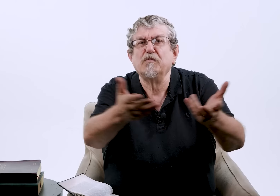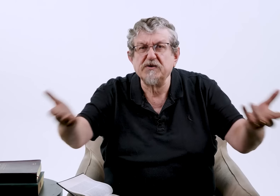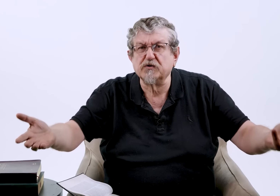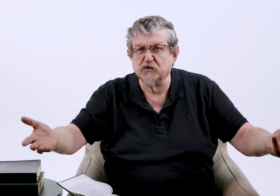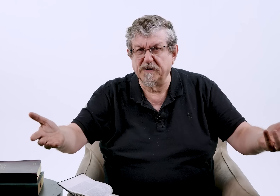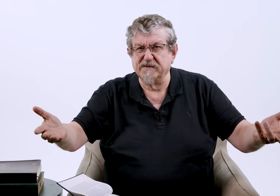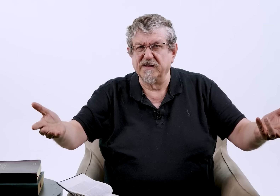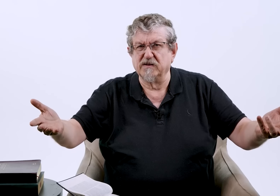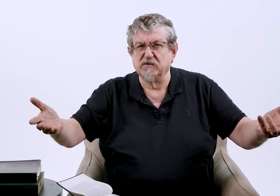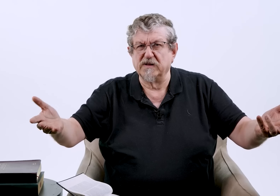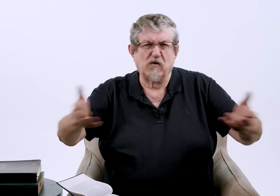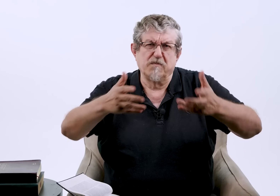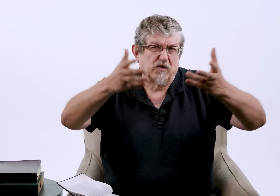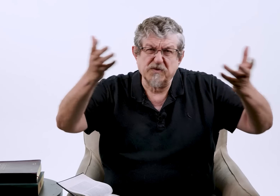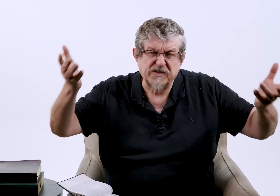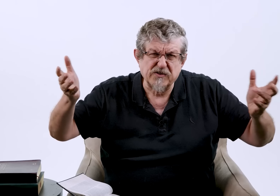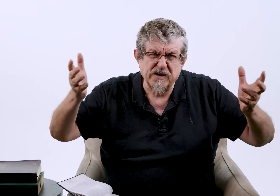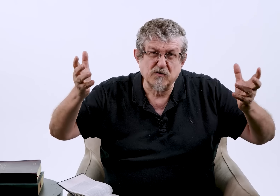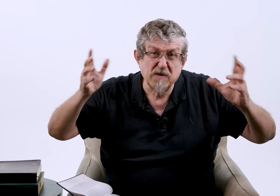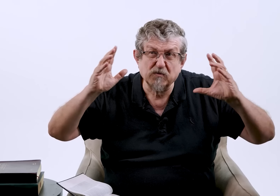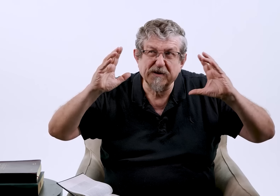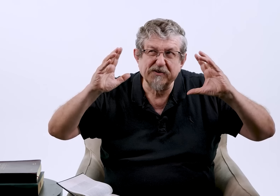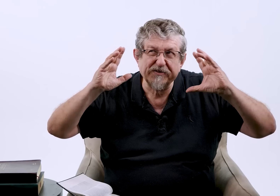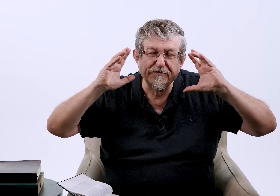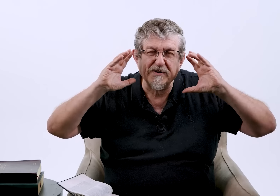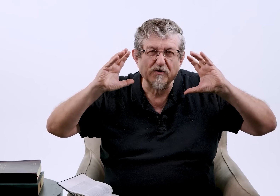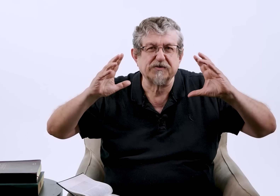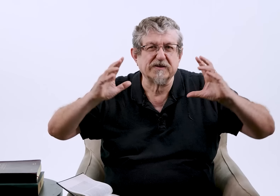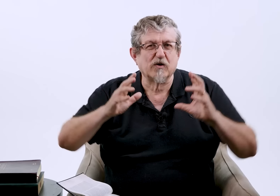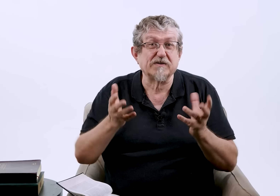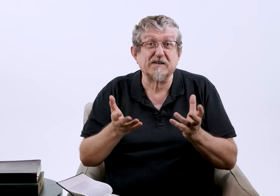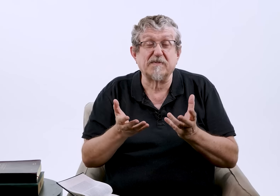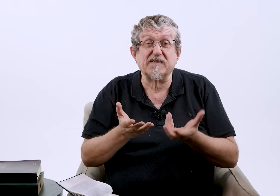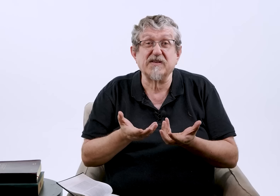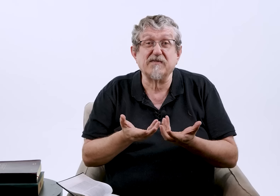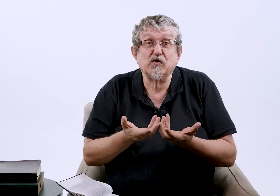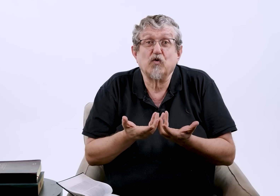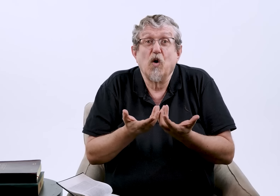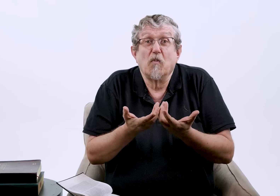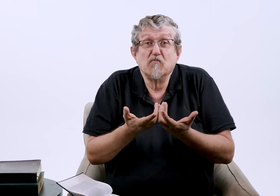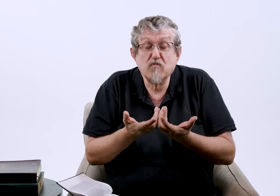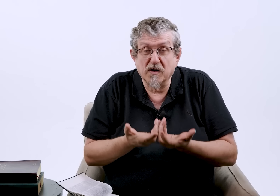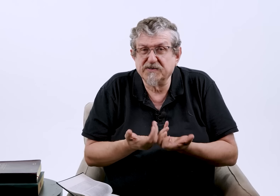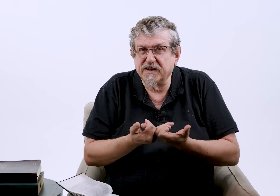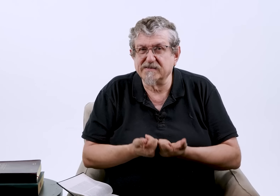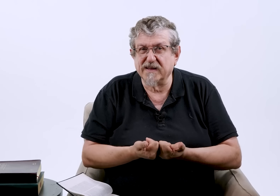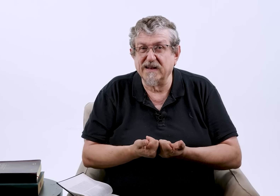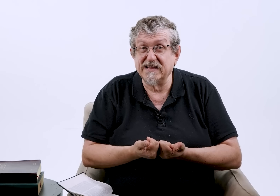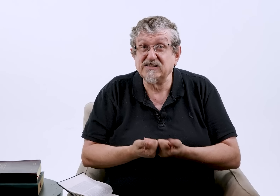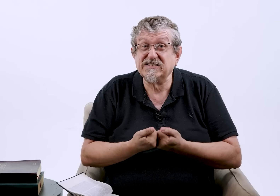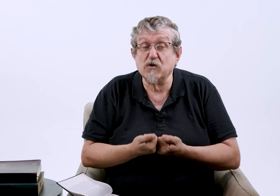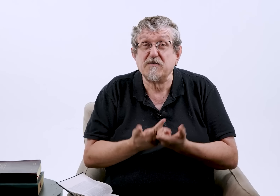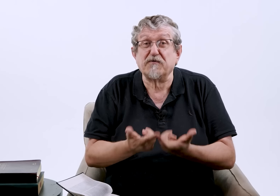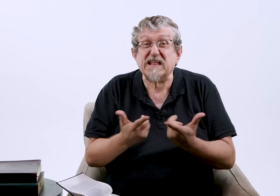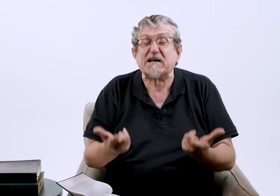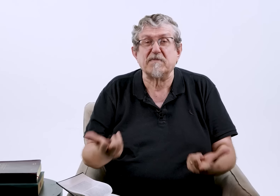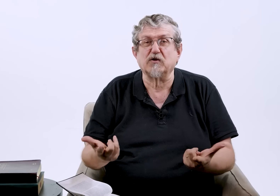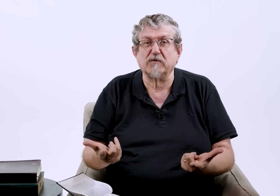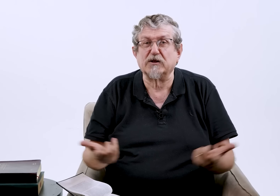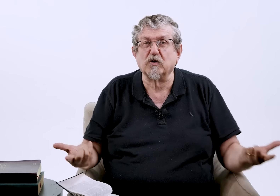poetas românticos brasileiros, né, ou mesmo estrangeiros, mesmo que a gente veja, nossa, que coisa depressiva, isso mostra essa realidade. Então